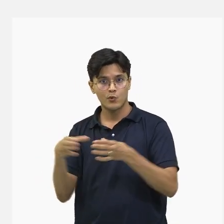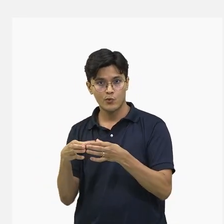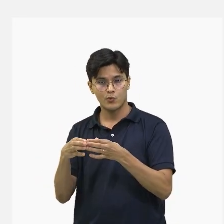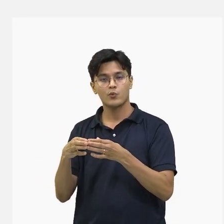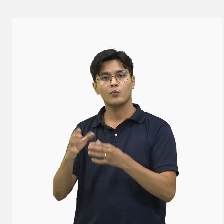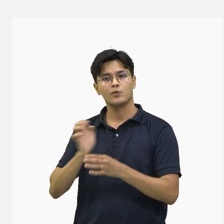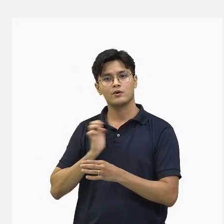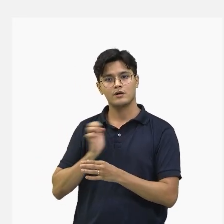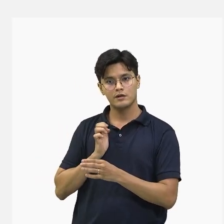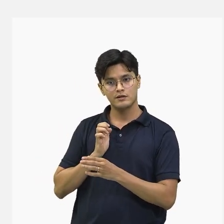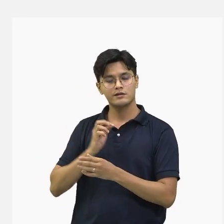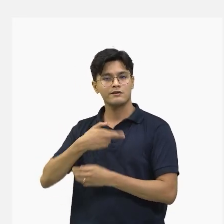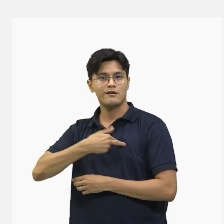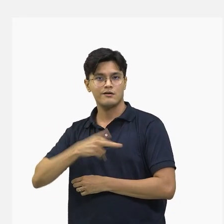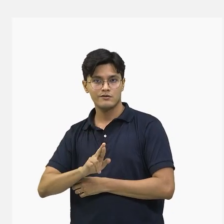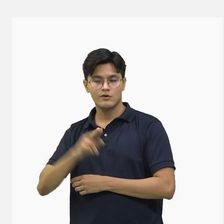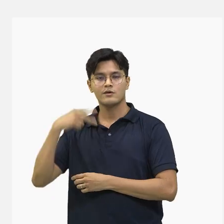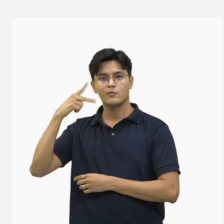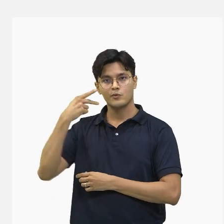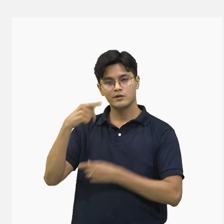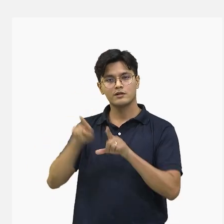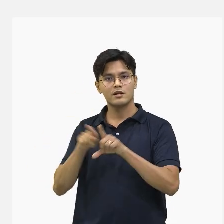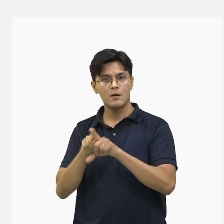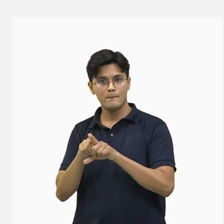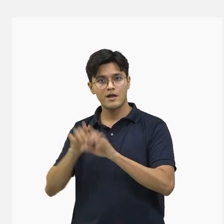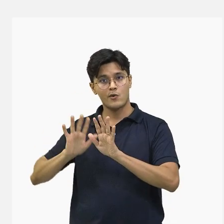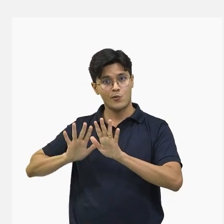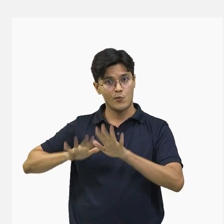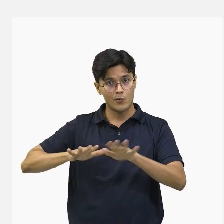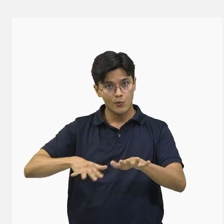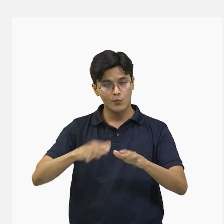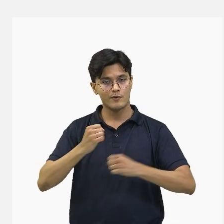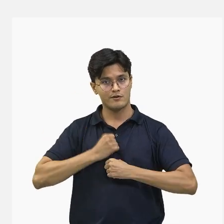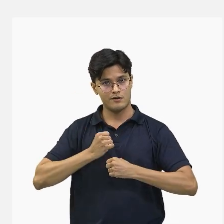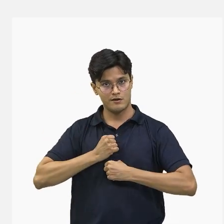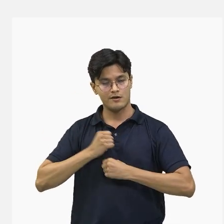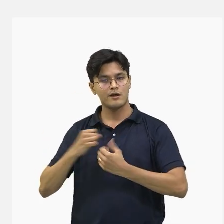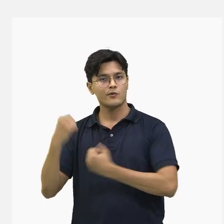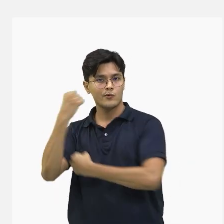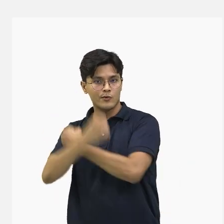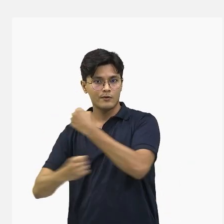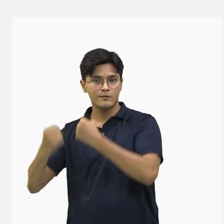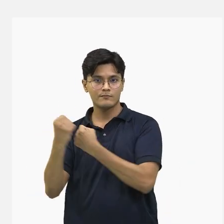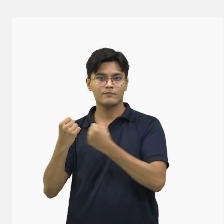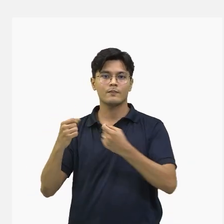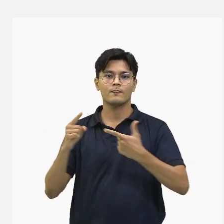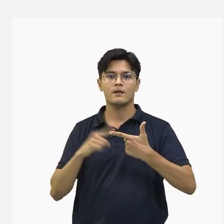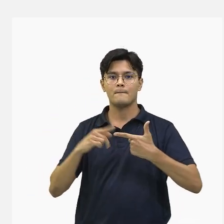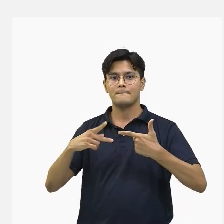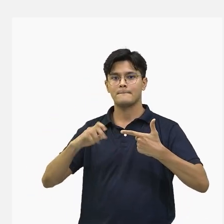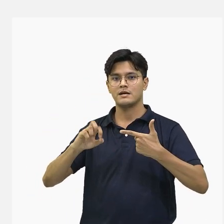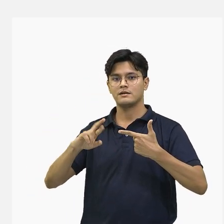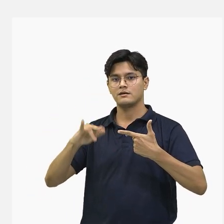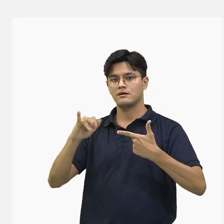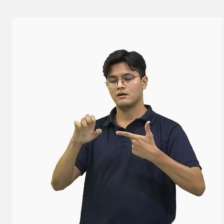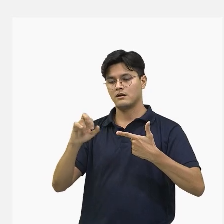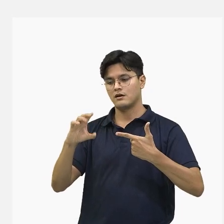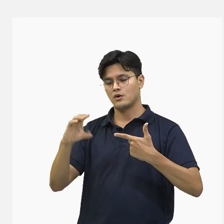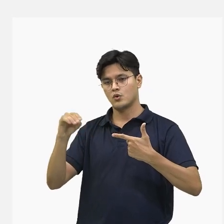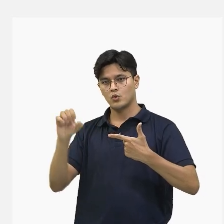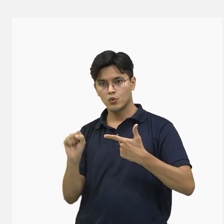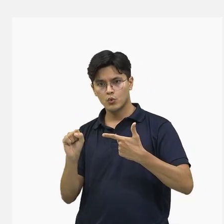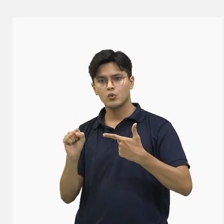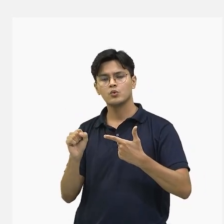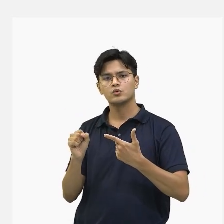política, religiosa e militar espartana. Periecos, eram pequenos comerciantes e artesãos. Eles viviam